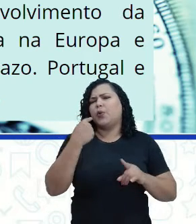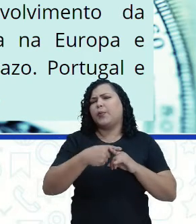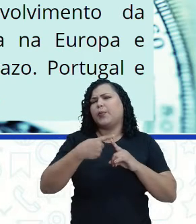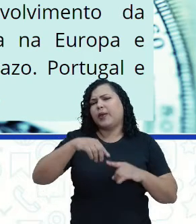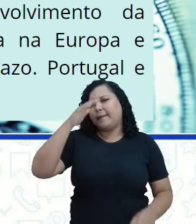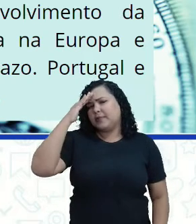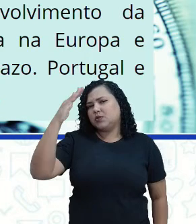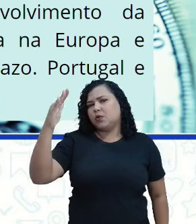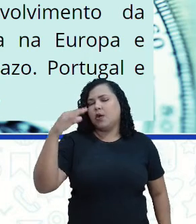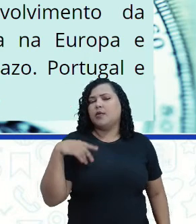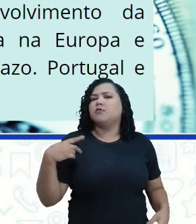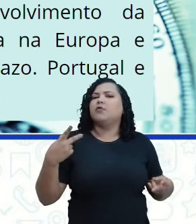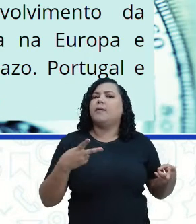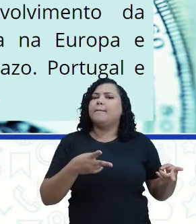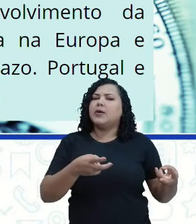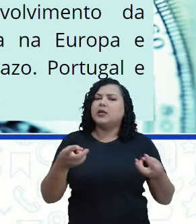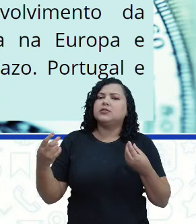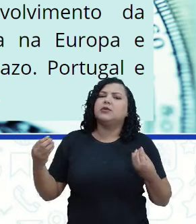gente vai vendo